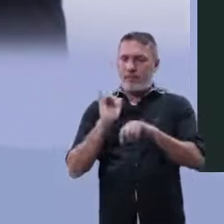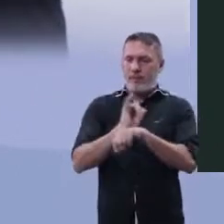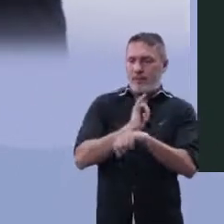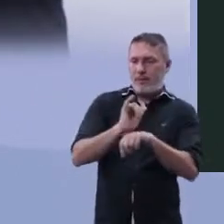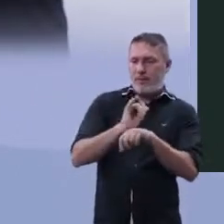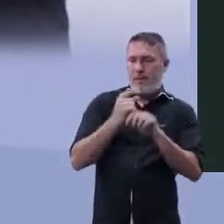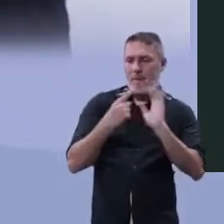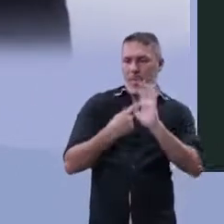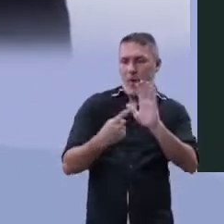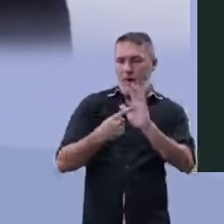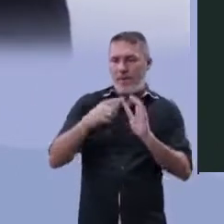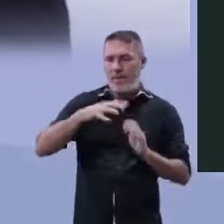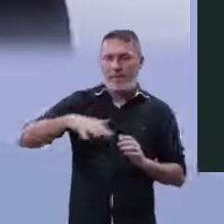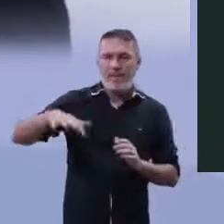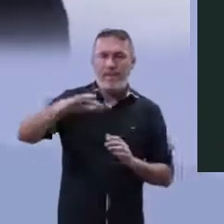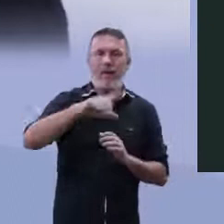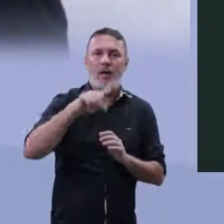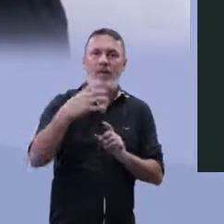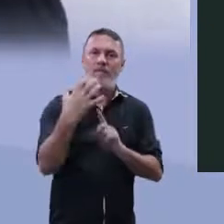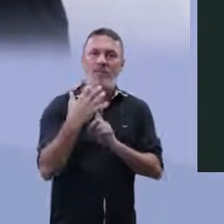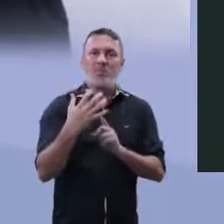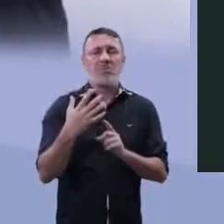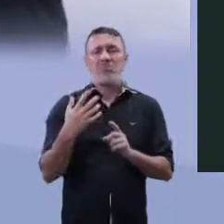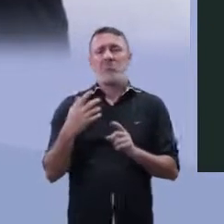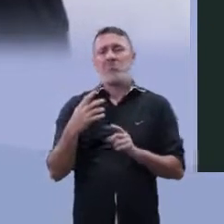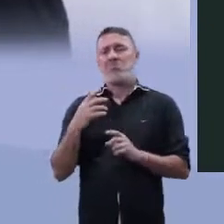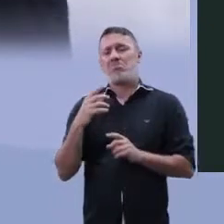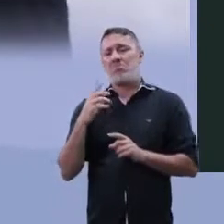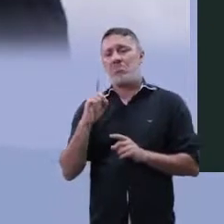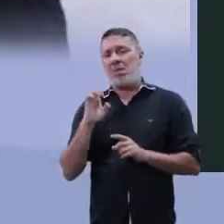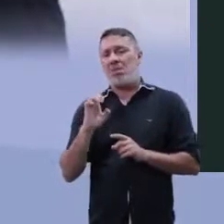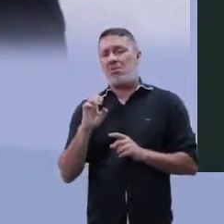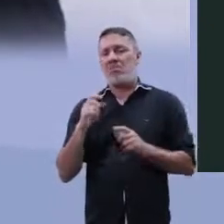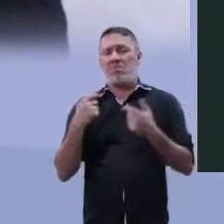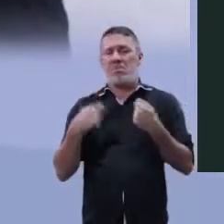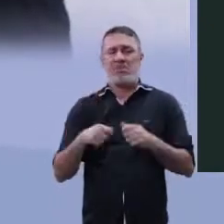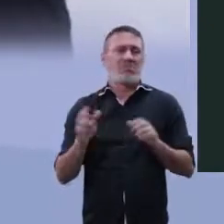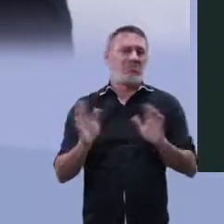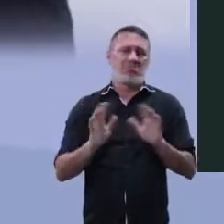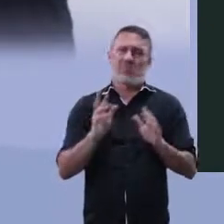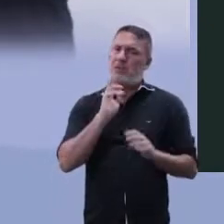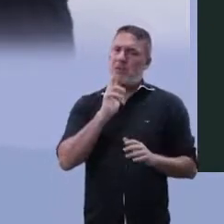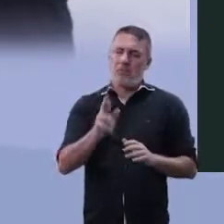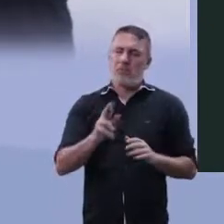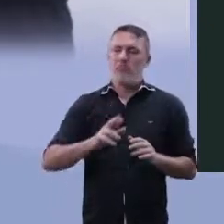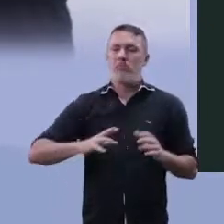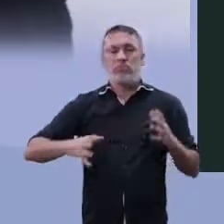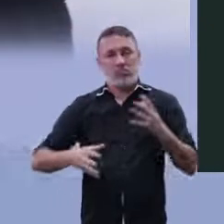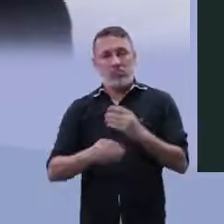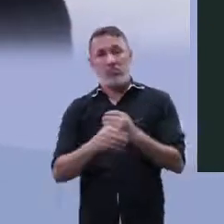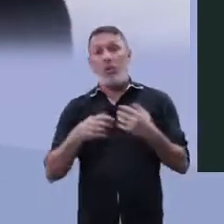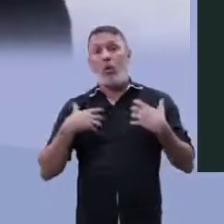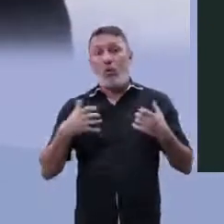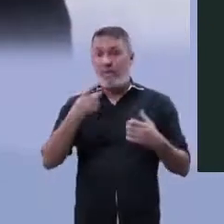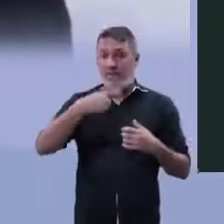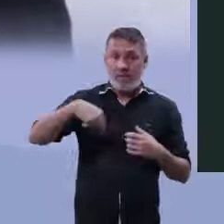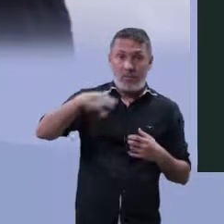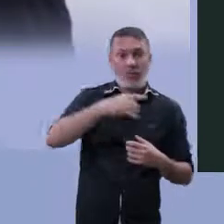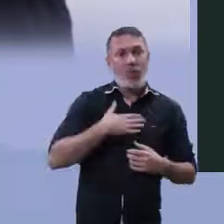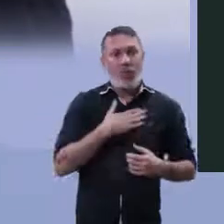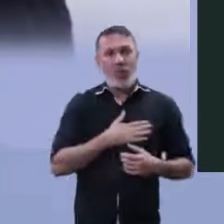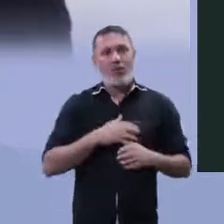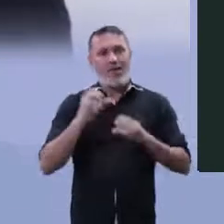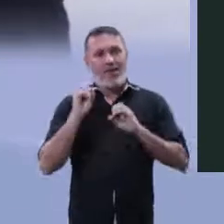consequentemente, óbvio, são produzidas por alguém. Então, eu não preciso nem chegar nas outras duas, né? E